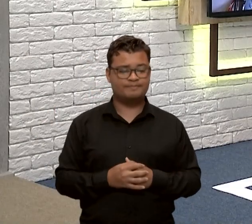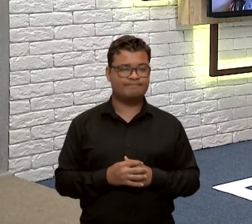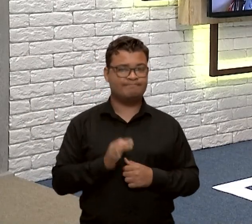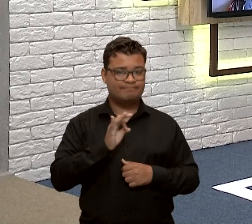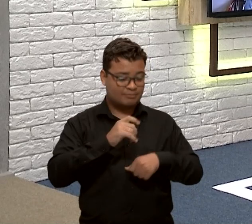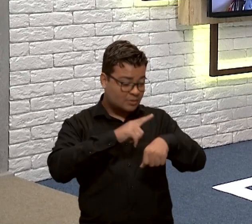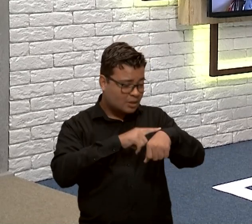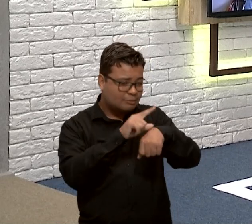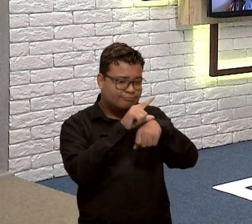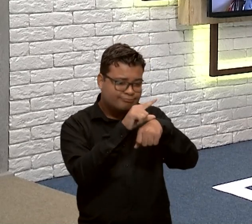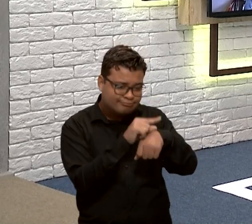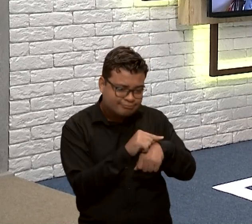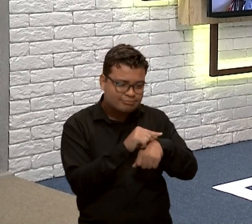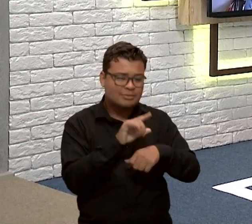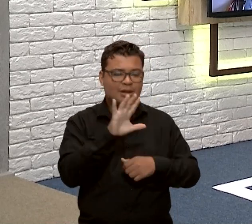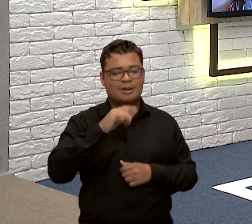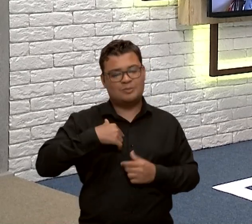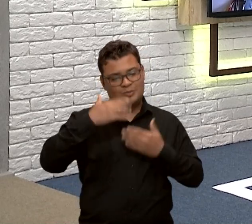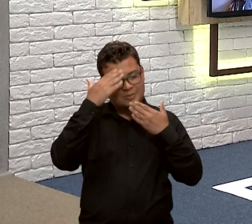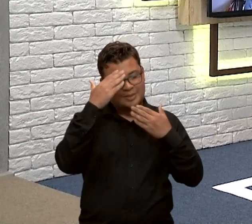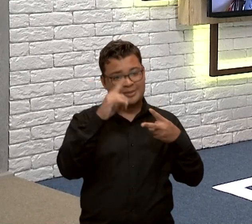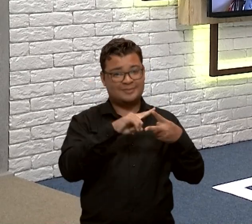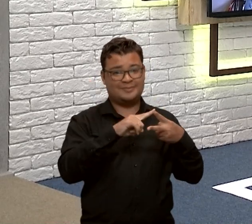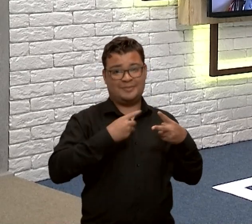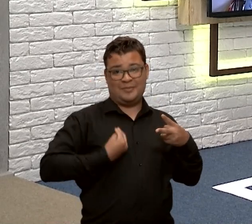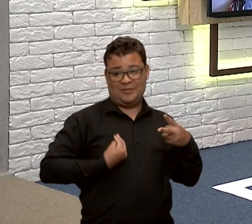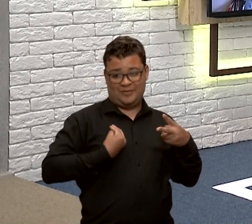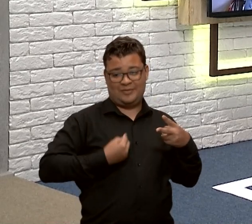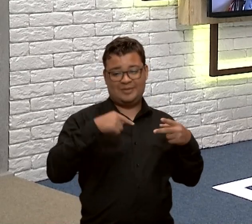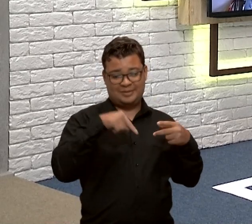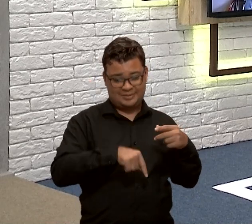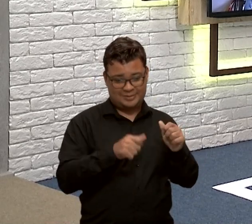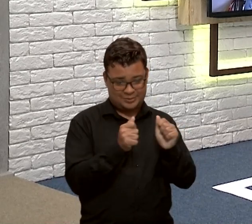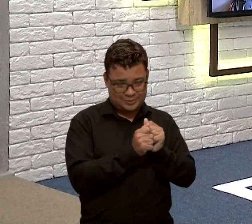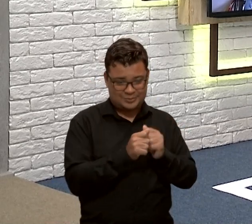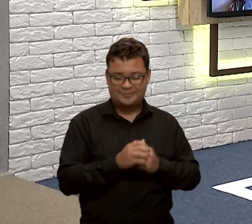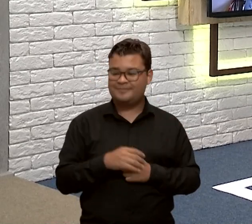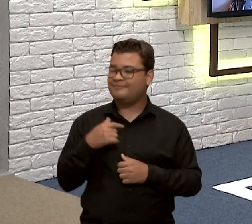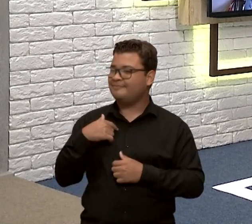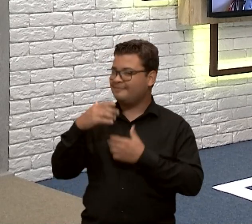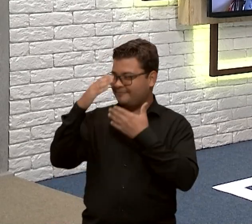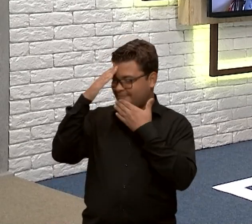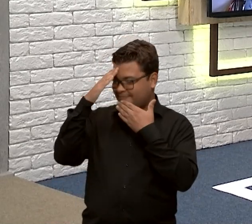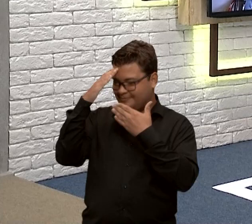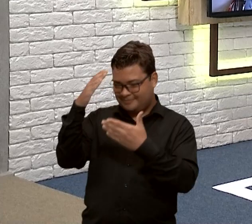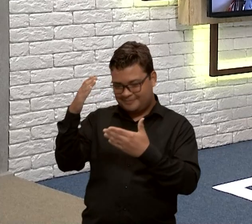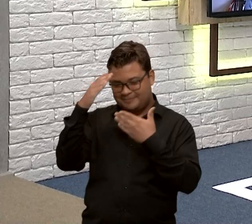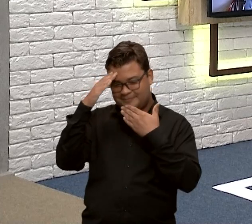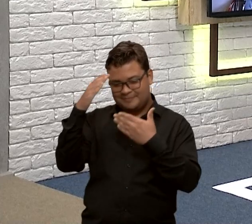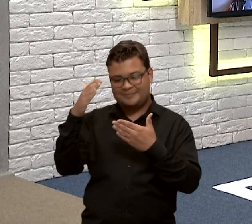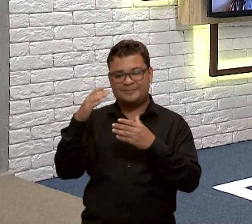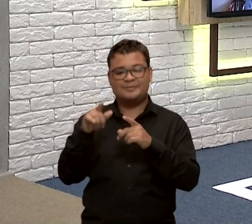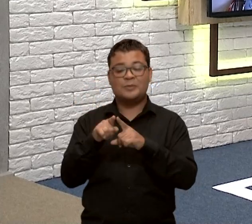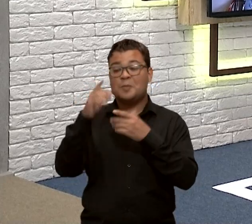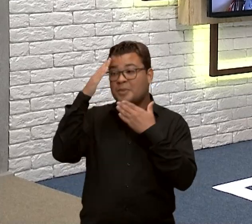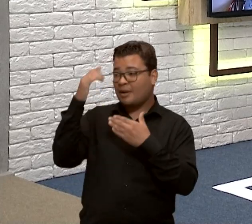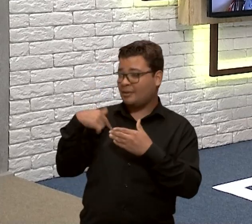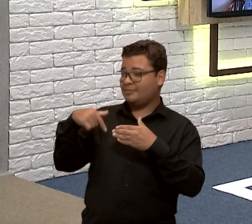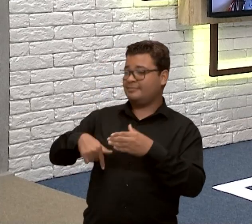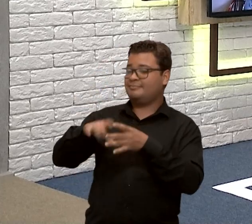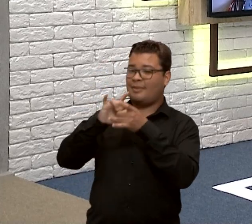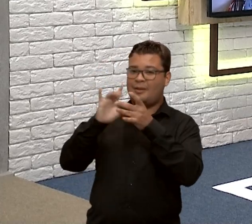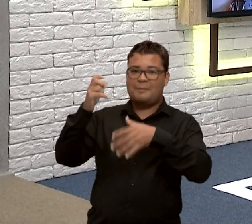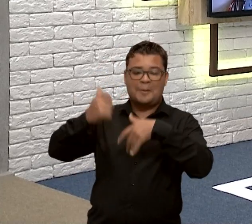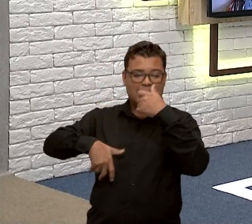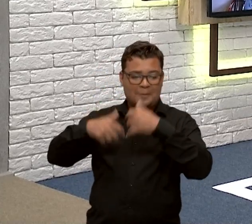fim. Queria agradecer. Muito obrigada, Guilherme, pela sua presença. Eu que agradeço. Muito obrigado. Obrigado pelo espaço. Né?